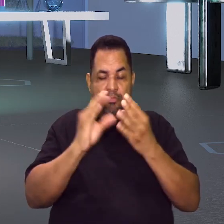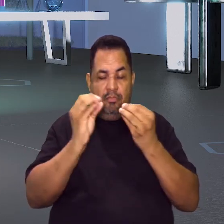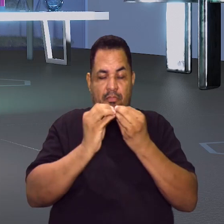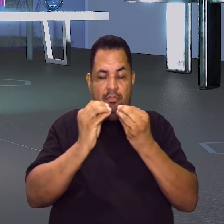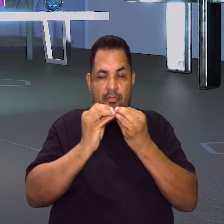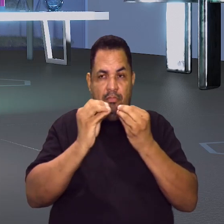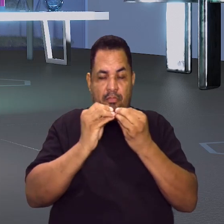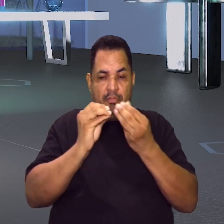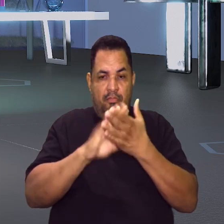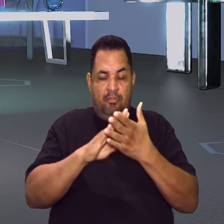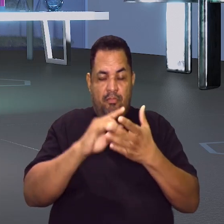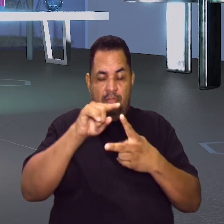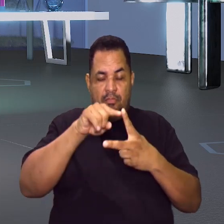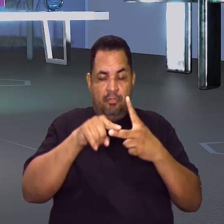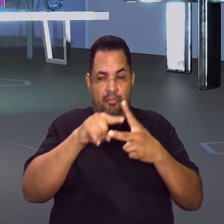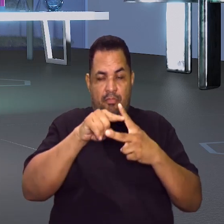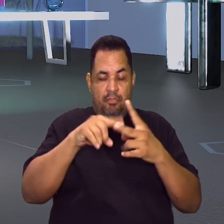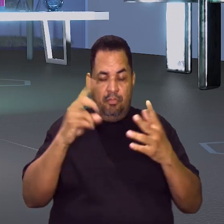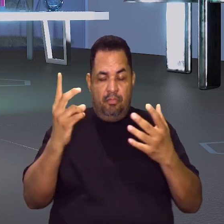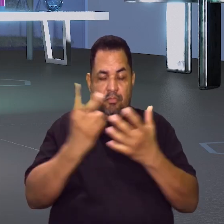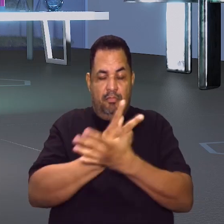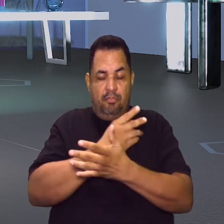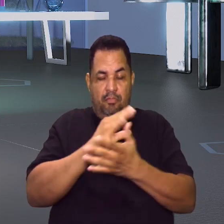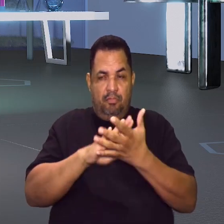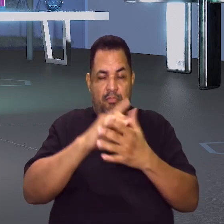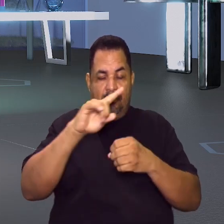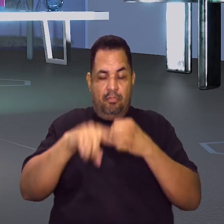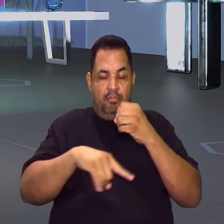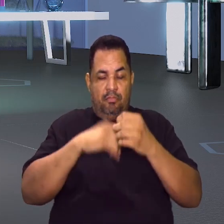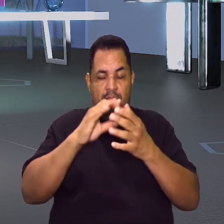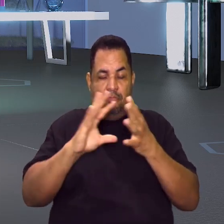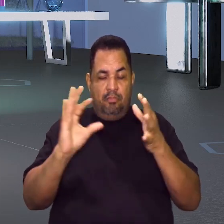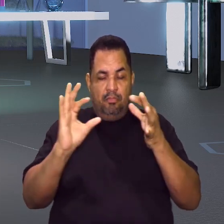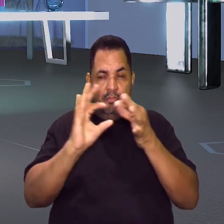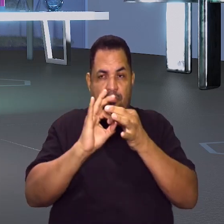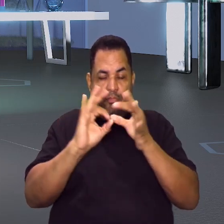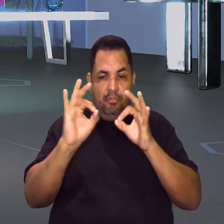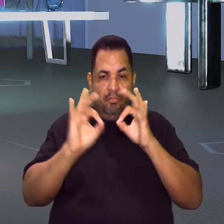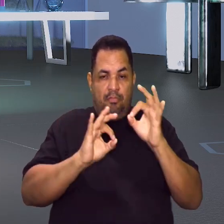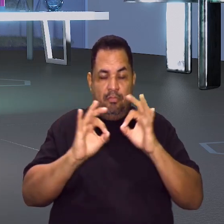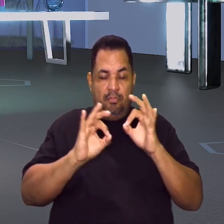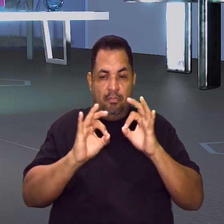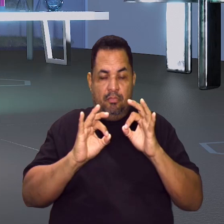moléculas, os ângulos que acontecem entre os átomos que se ligam a um determinado